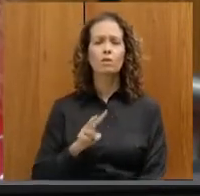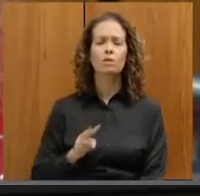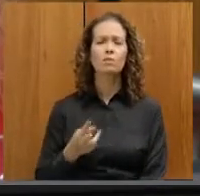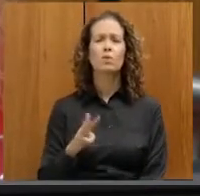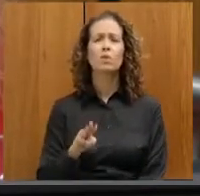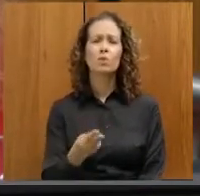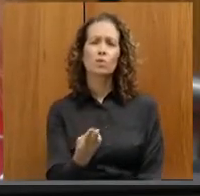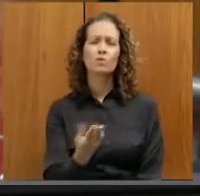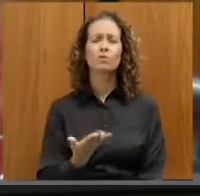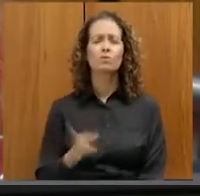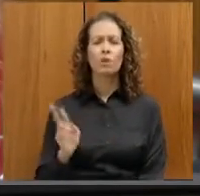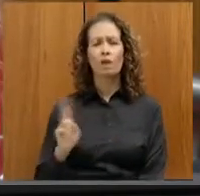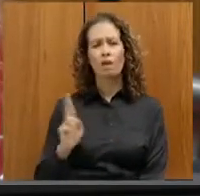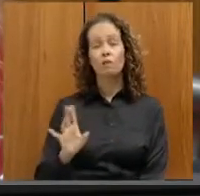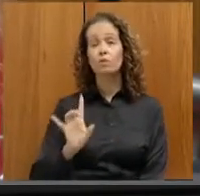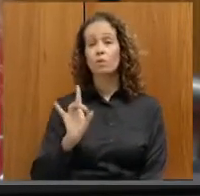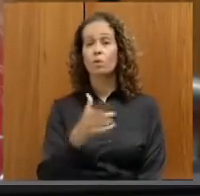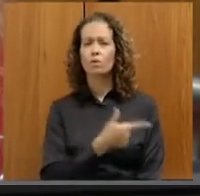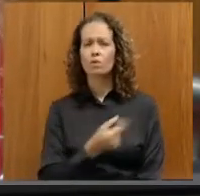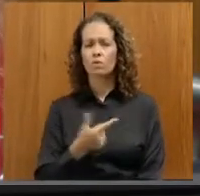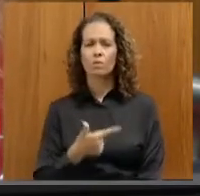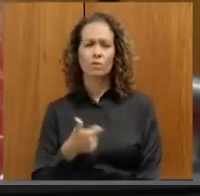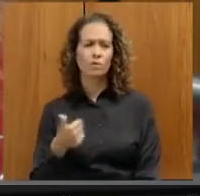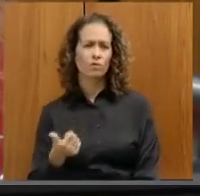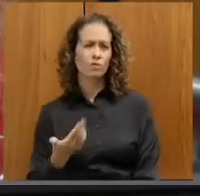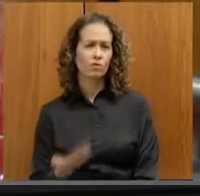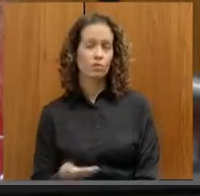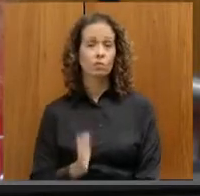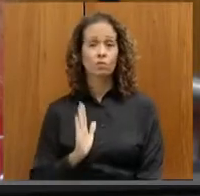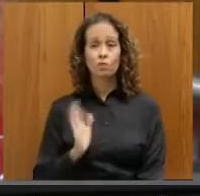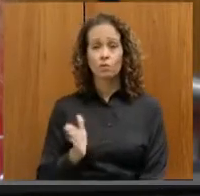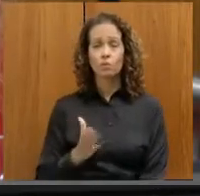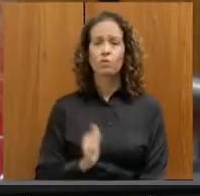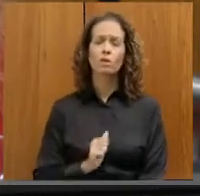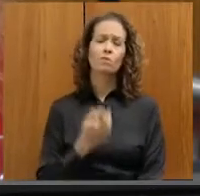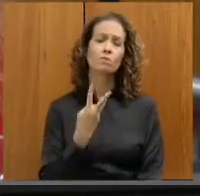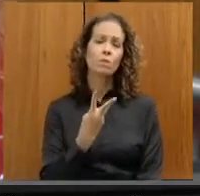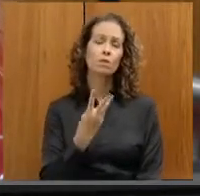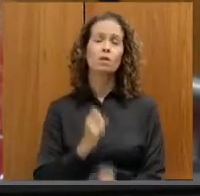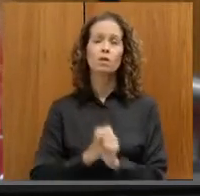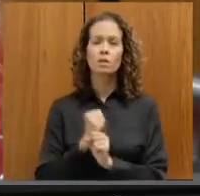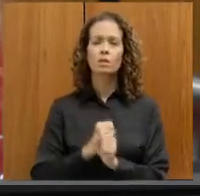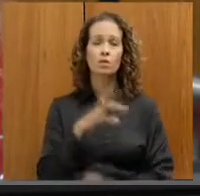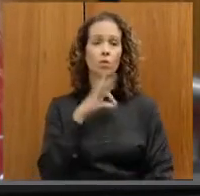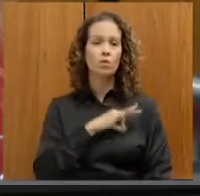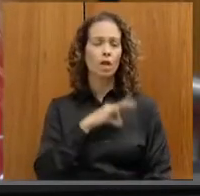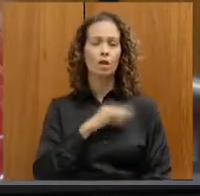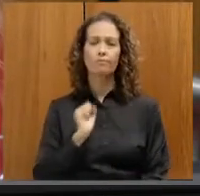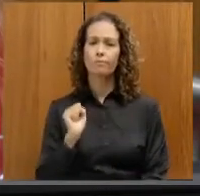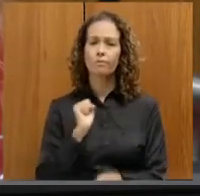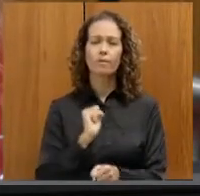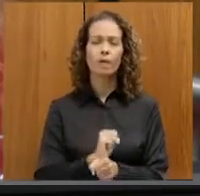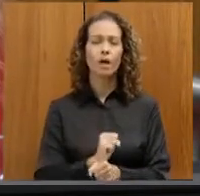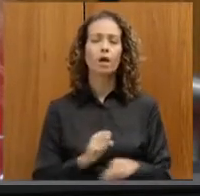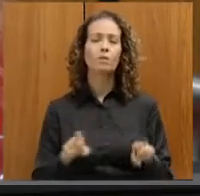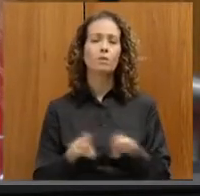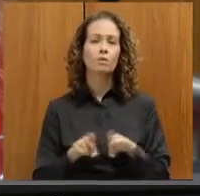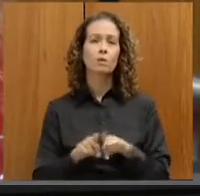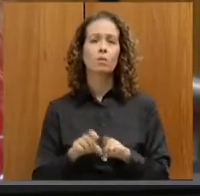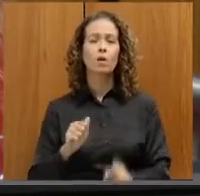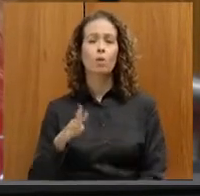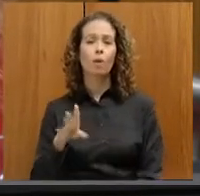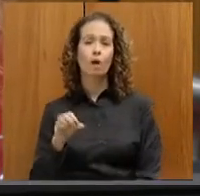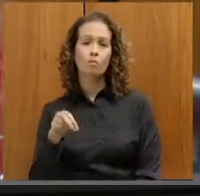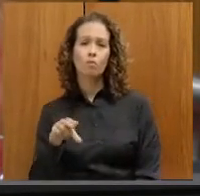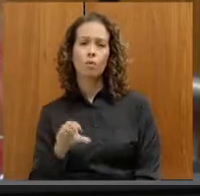em 2021 vocês impuseram a categoria três anos de salário congelado a in co e não